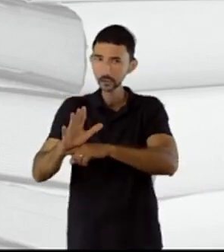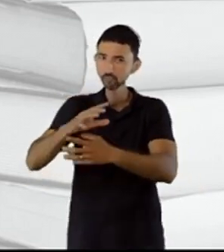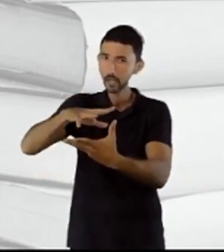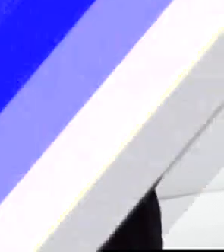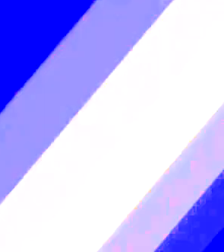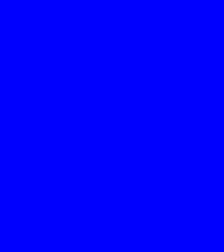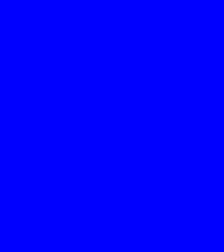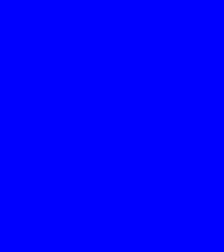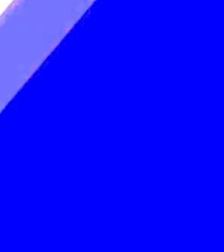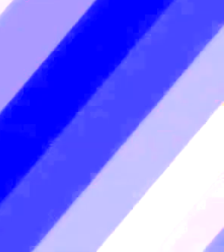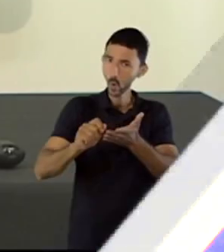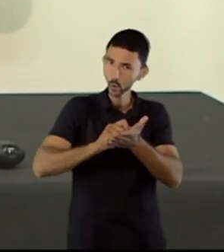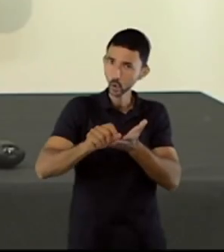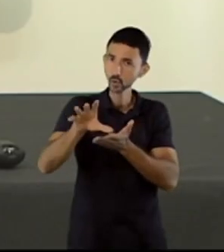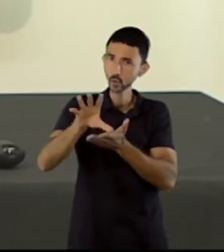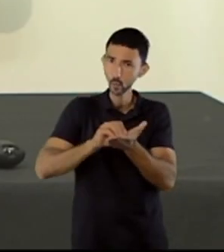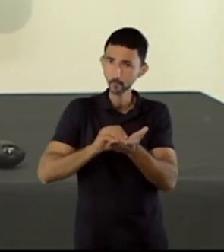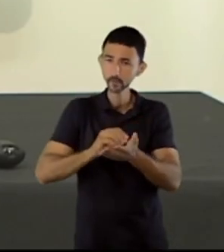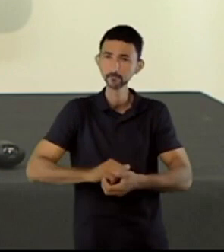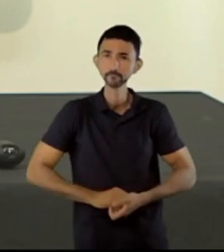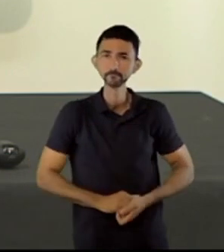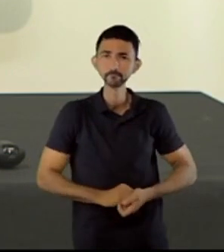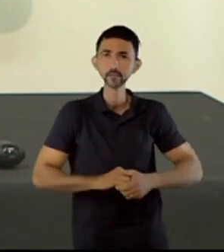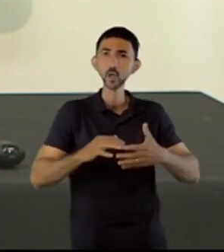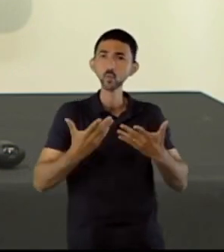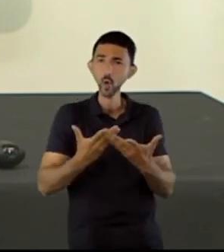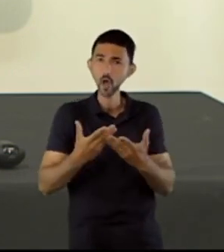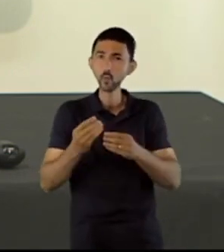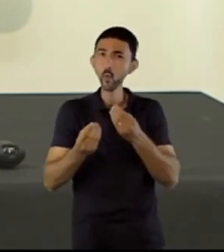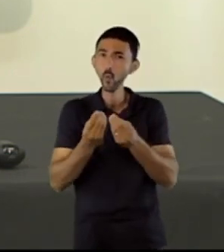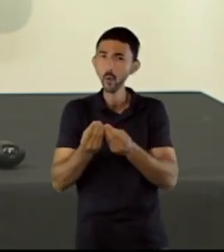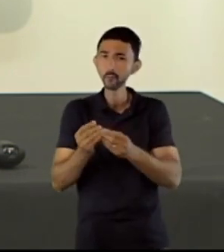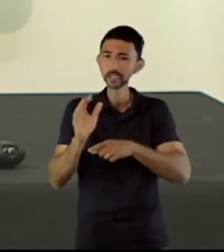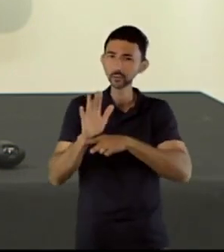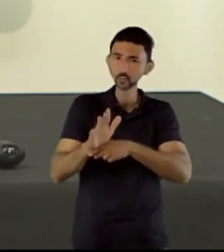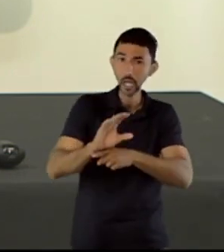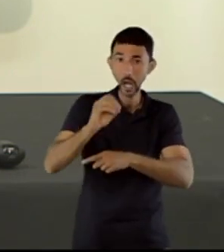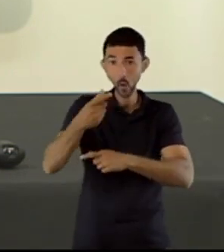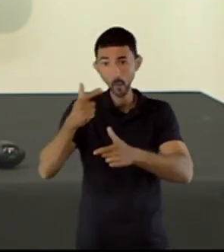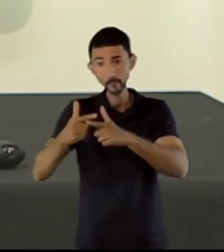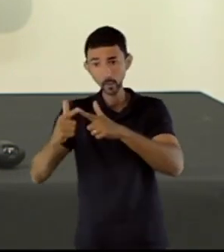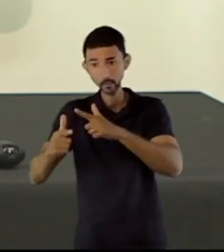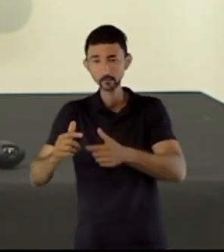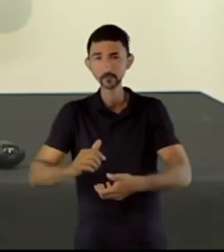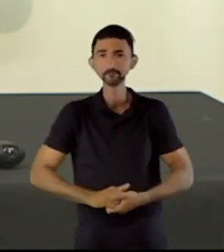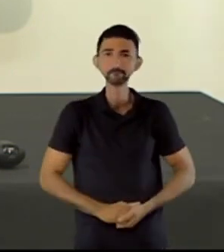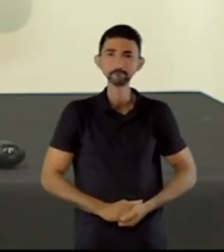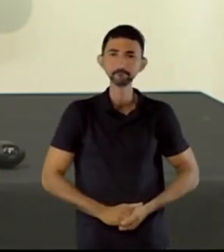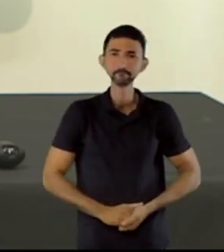você anote e pontue para mim quais são essas formas, tudo bem? As formas que você